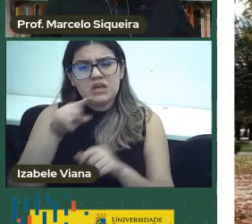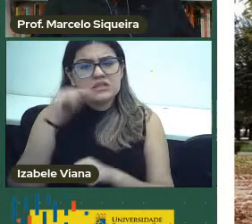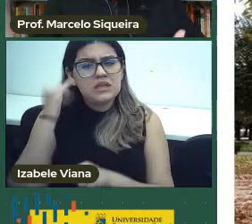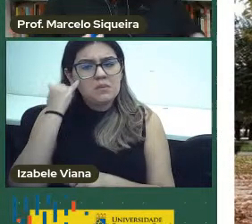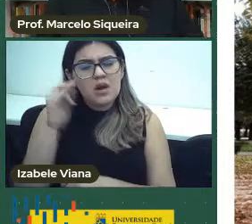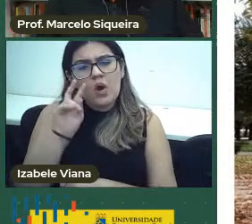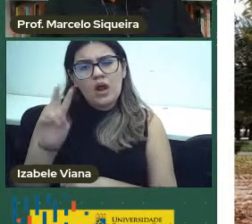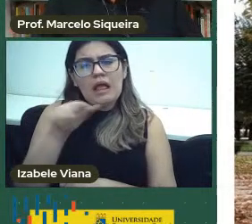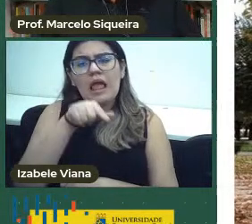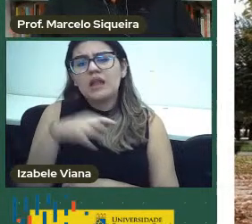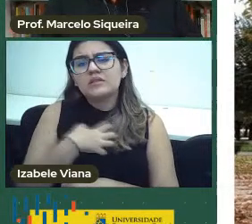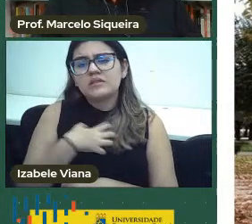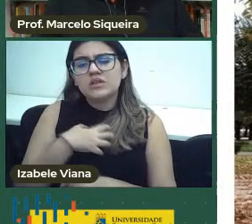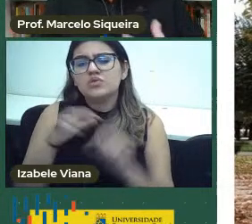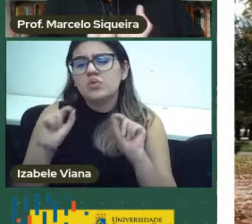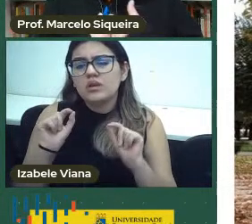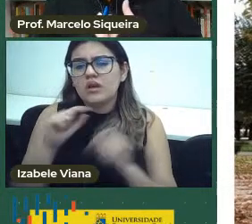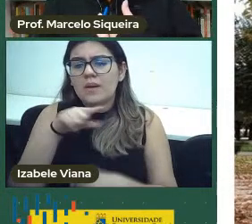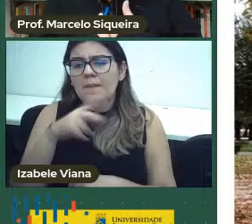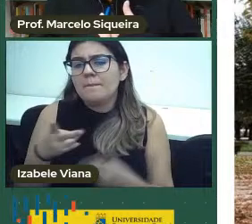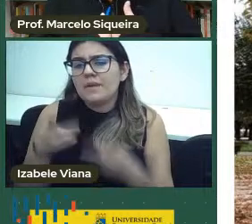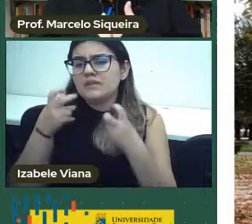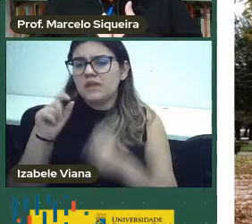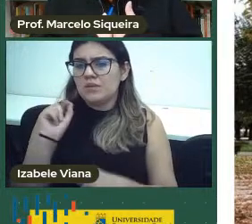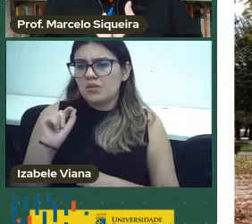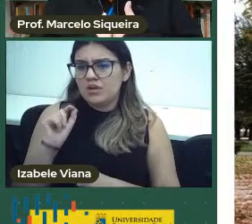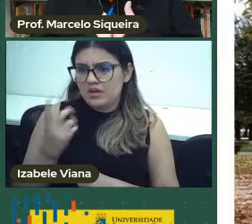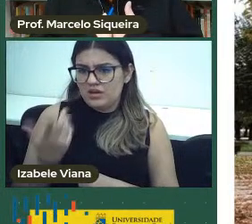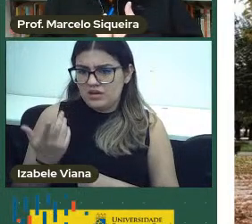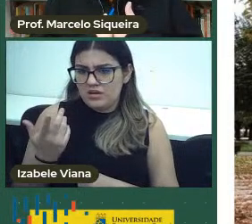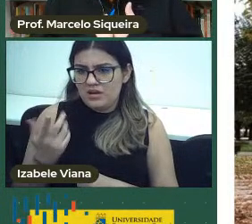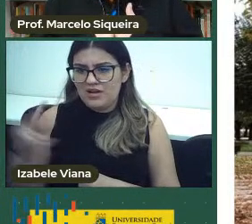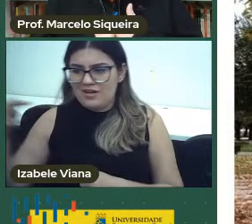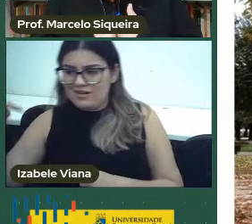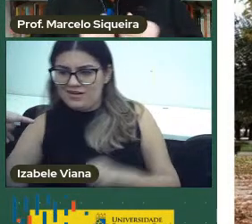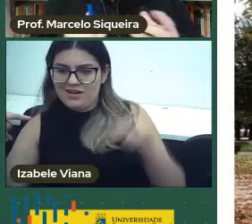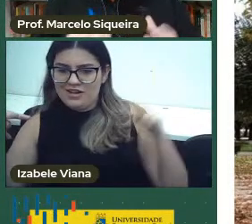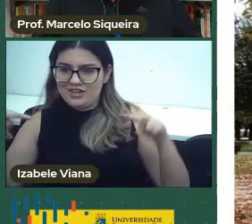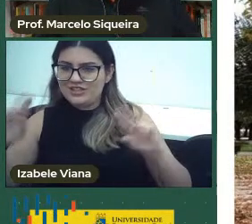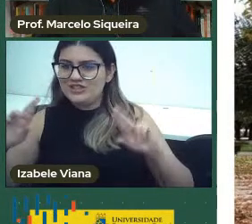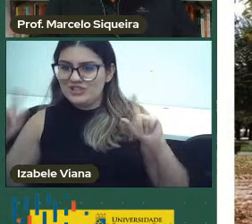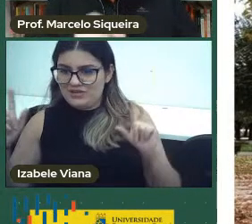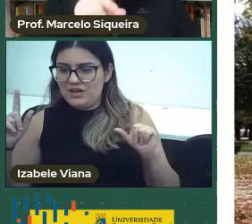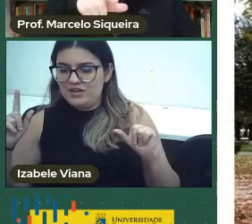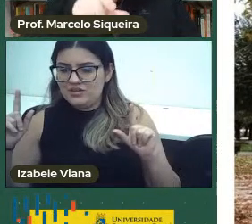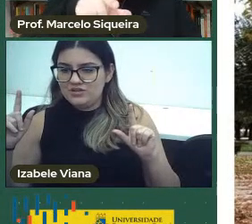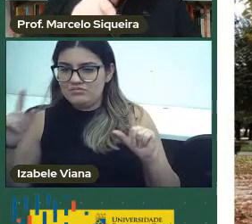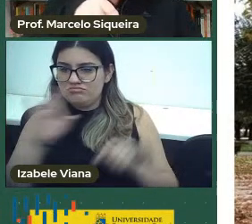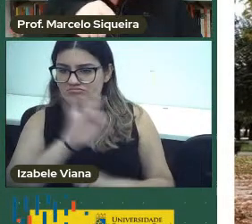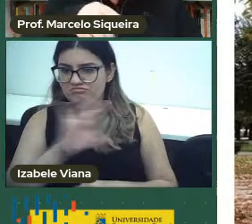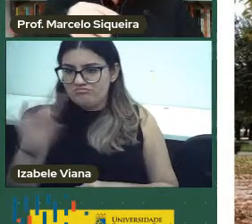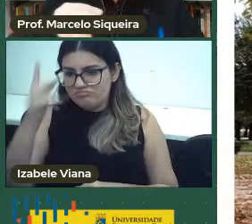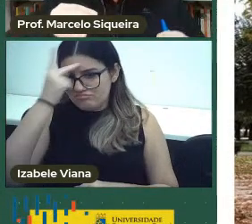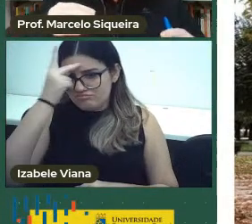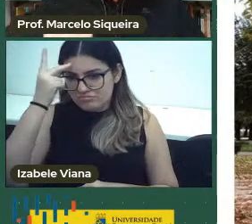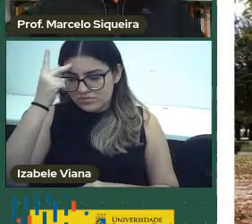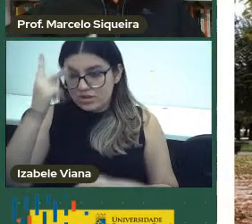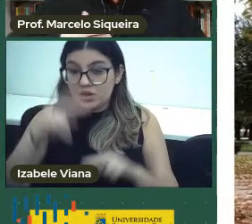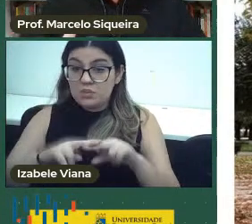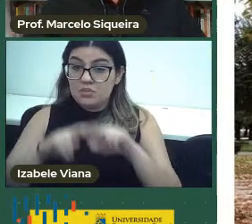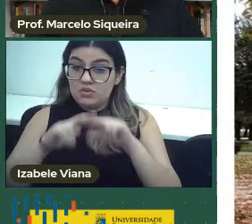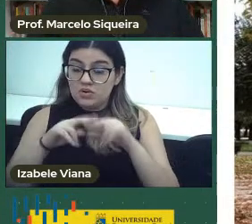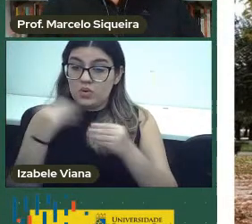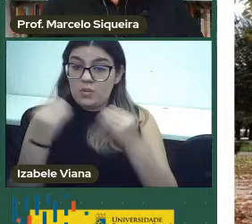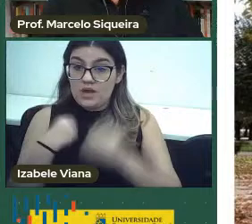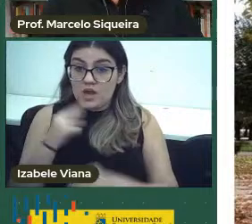tem? O que ela pode perceber? Certamente é diferente da minha. Né? Então, para eu compreender o que eu vejo, para